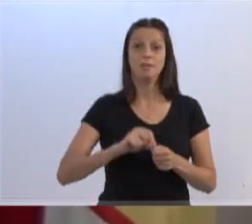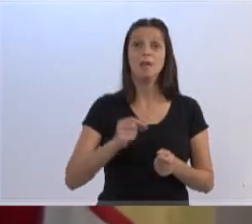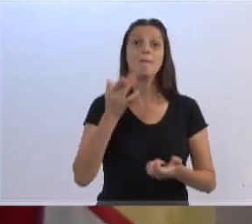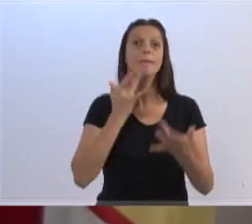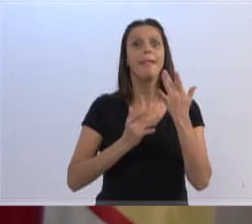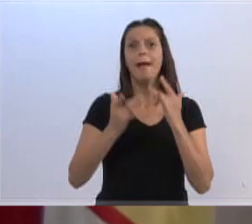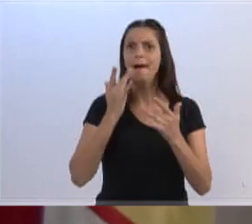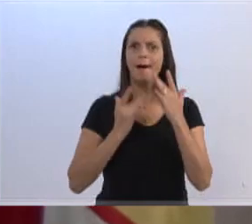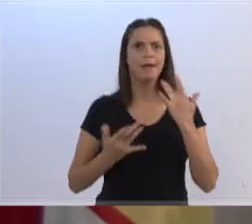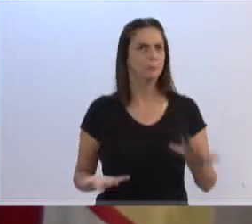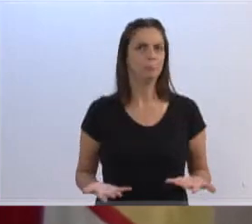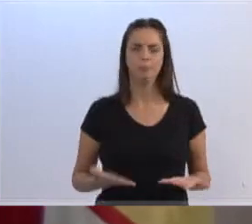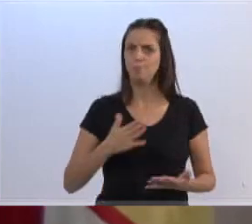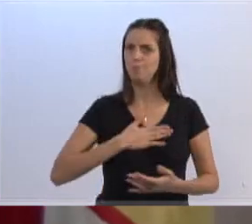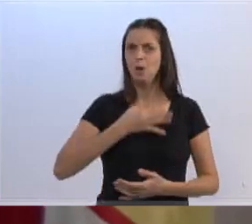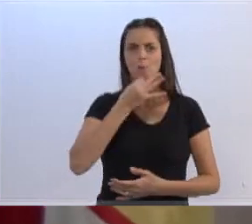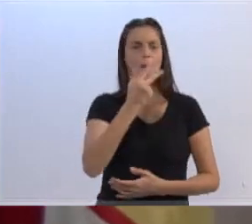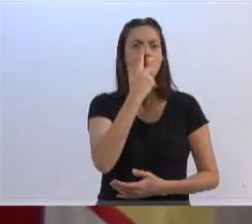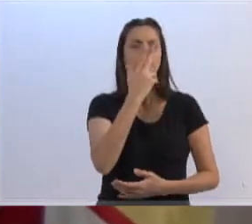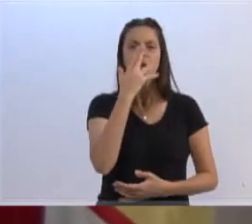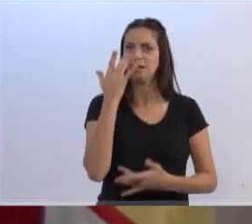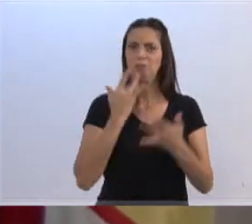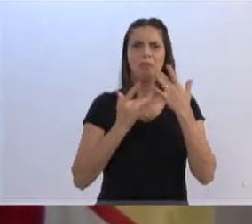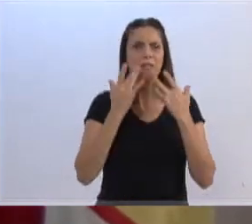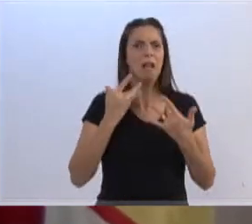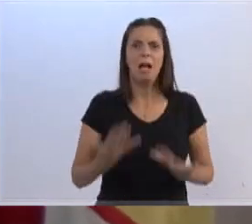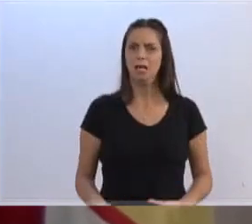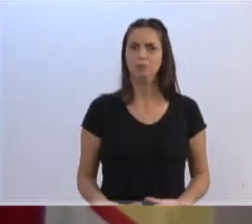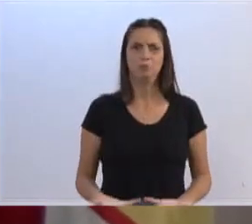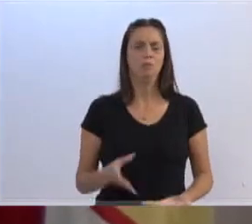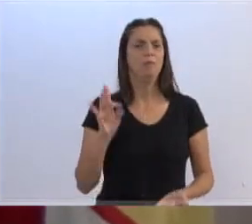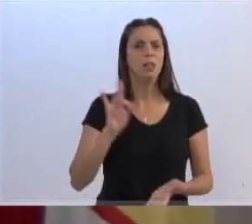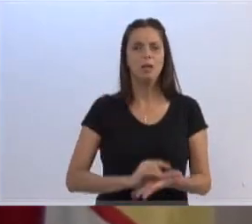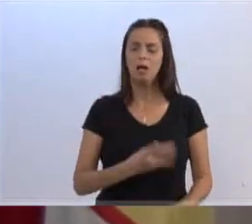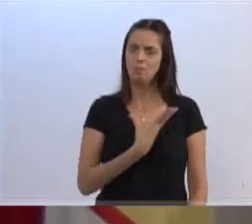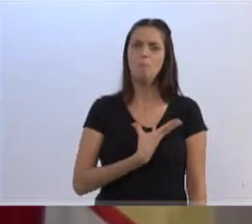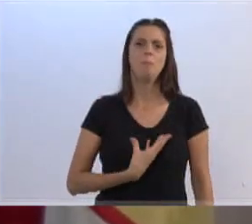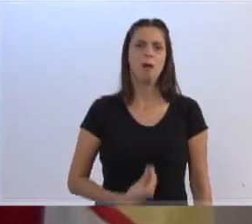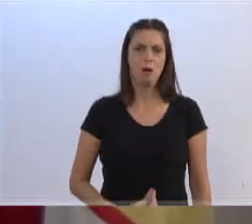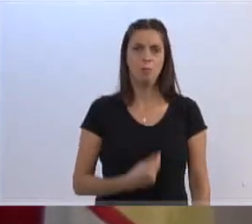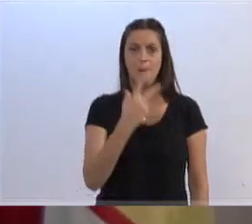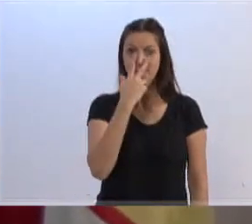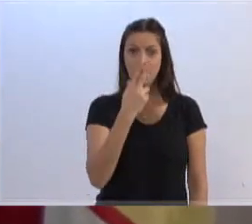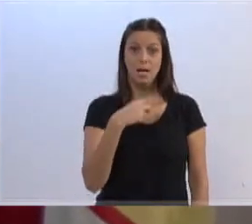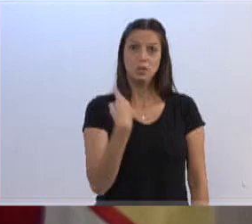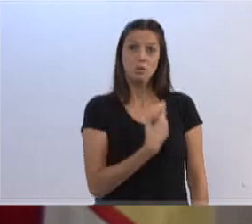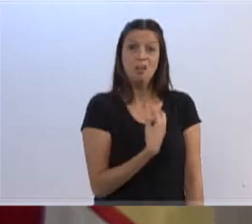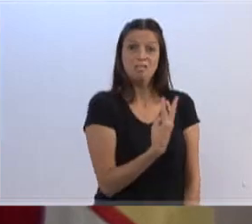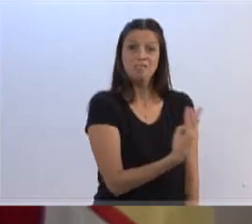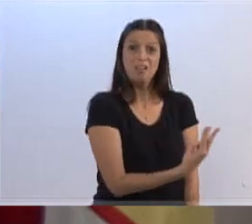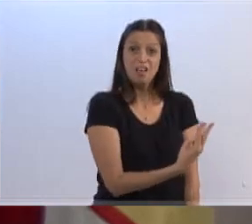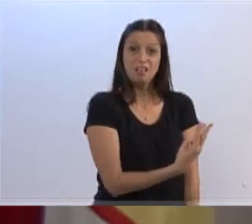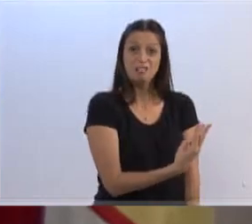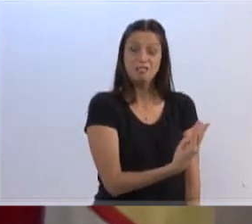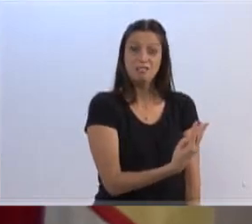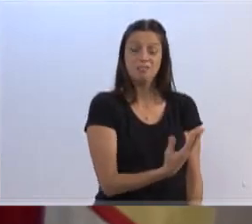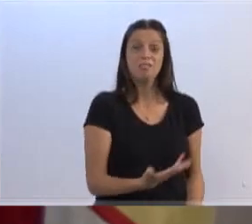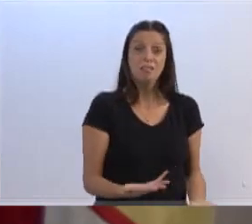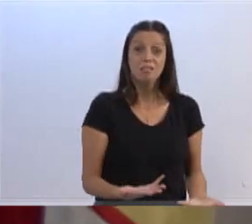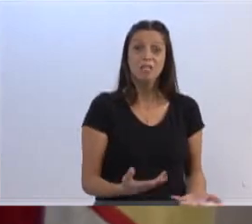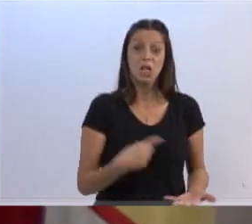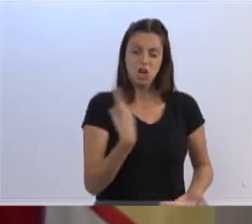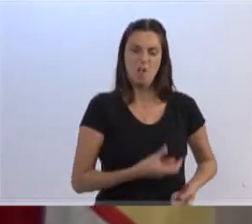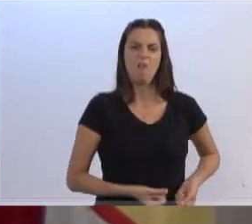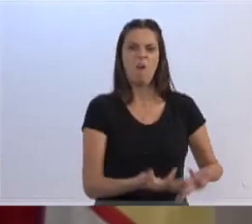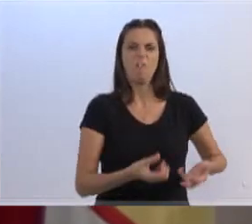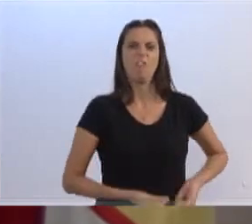porque foi um teatro, ao meu ver, e eu tenho liberdade para isso. Eu fiquei extremamente magoado, como se nós fôssemos, nós os outros 8, os grandes gastadores